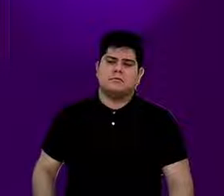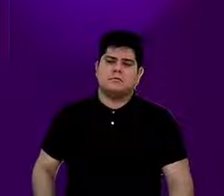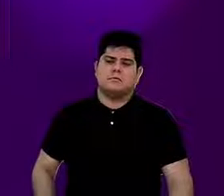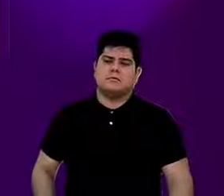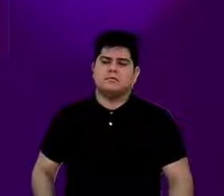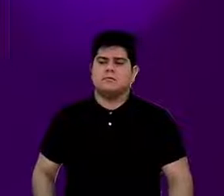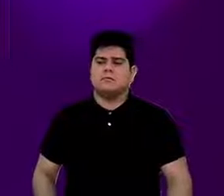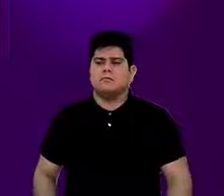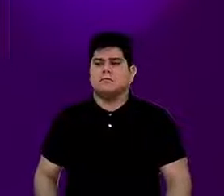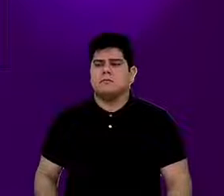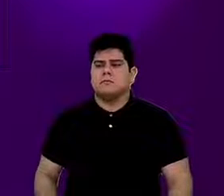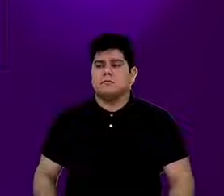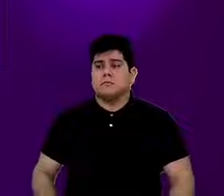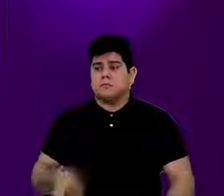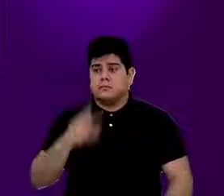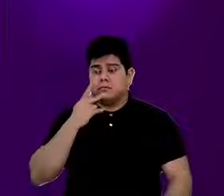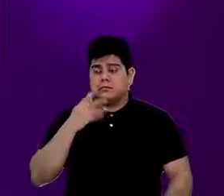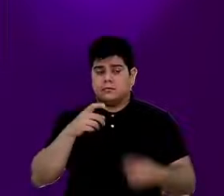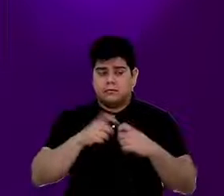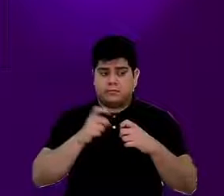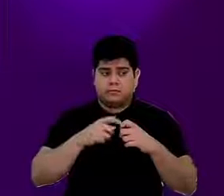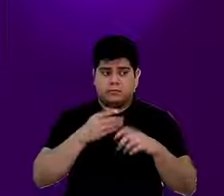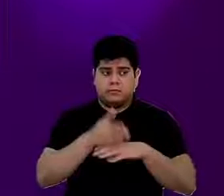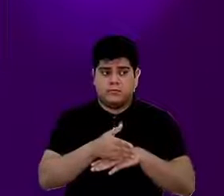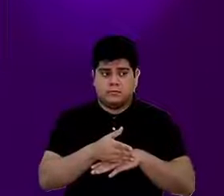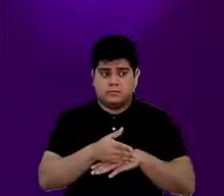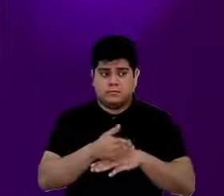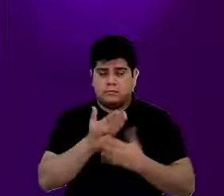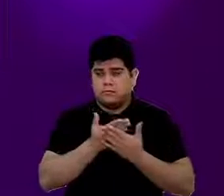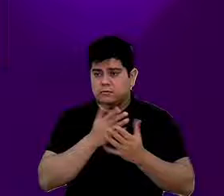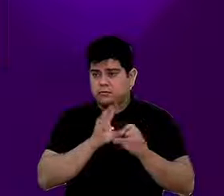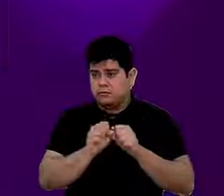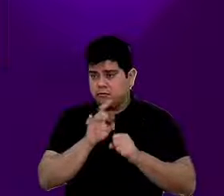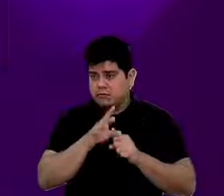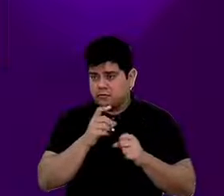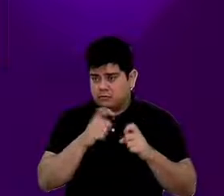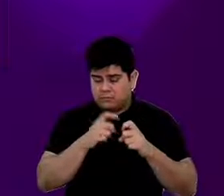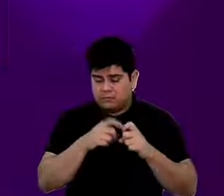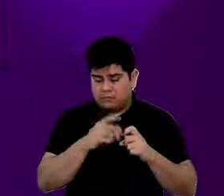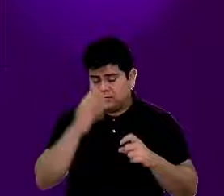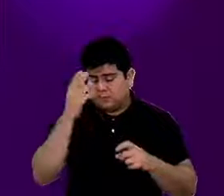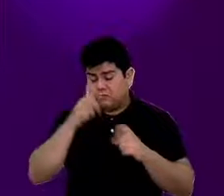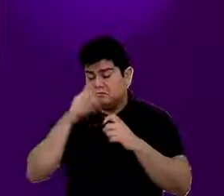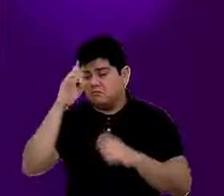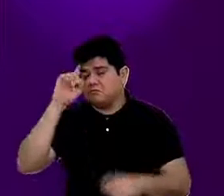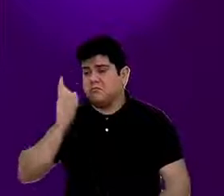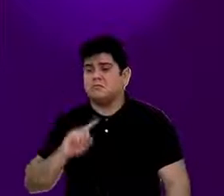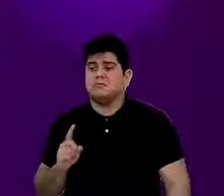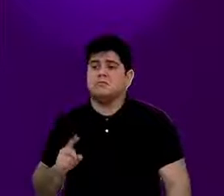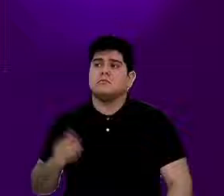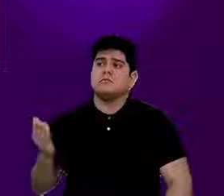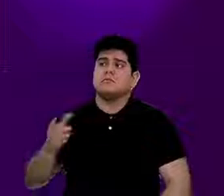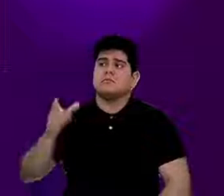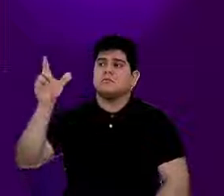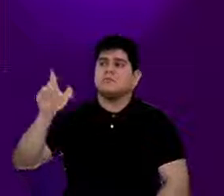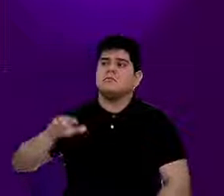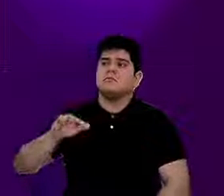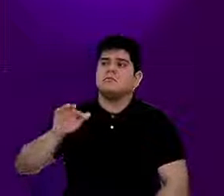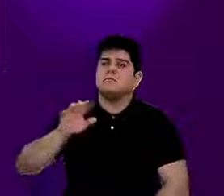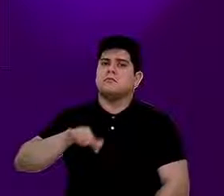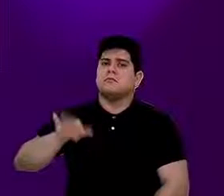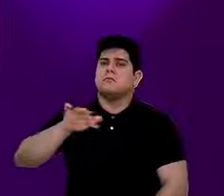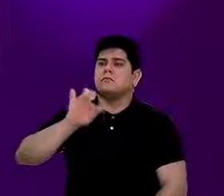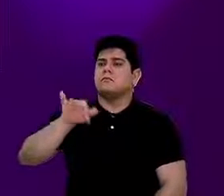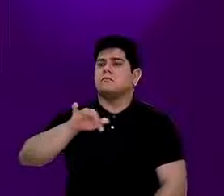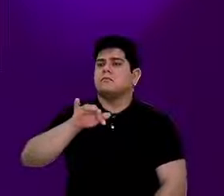só sabe medicina, nem medicina sabe. Hoje, a figura de Salazar está na Universidade do